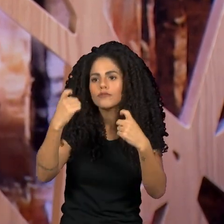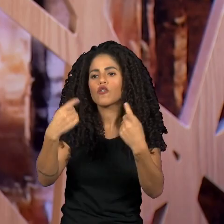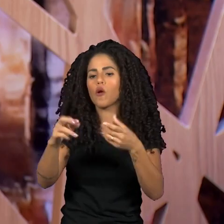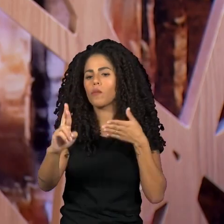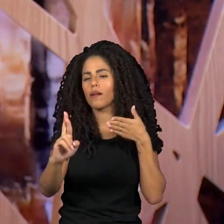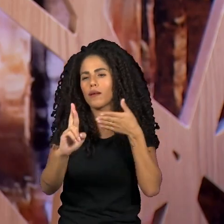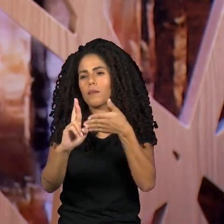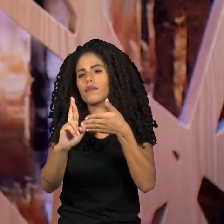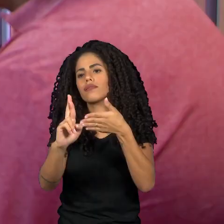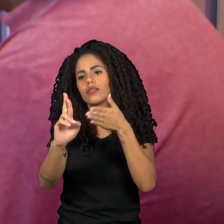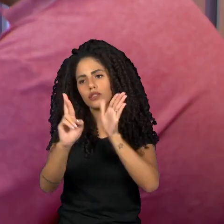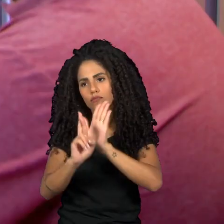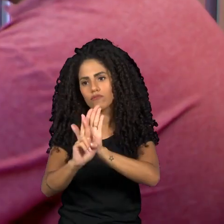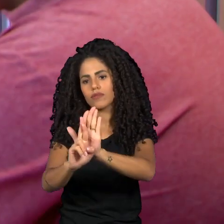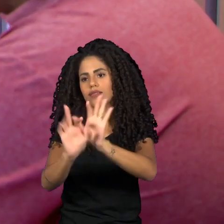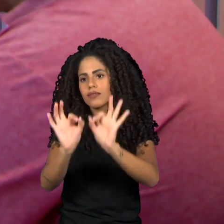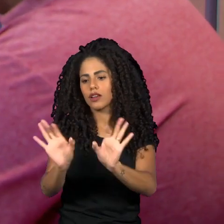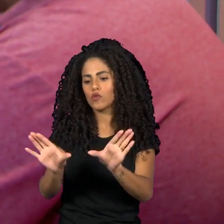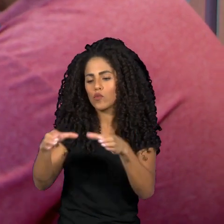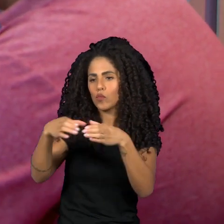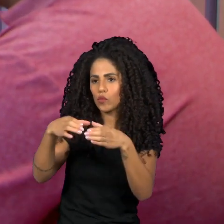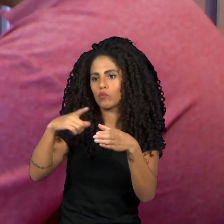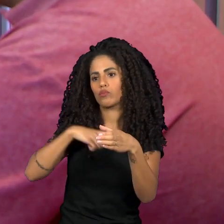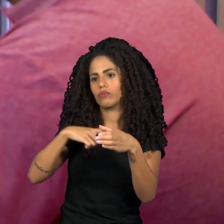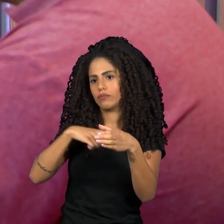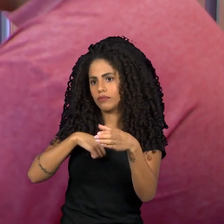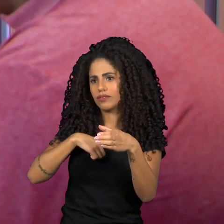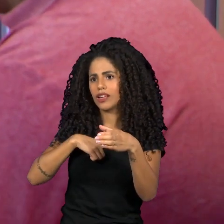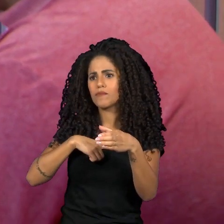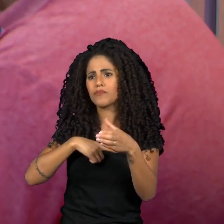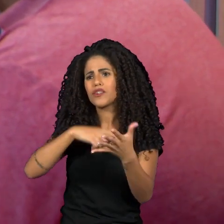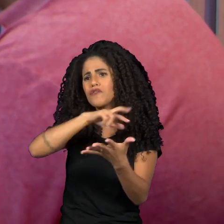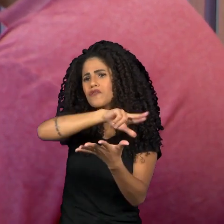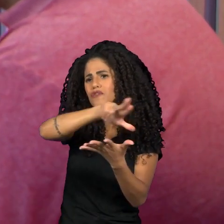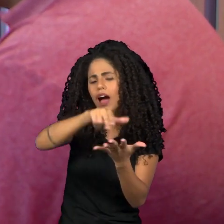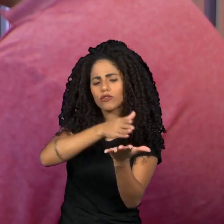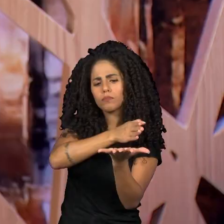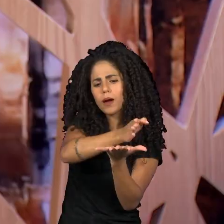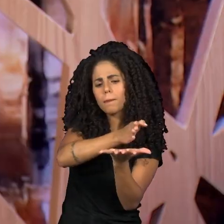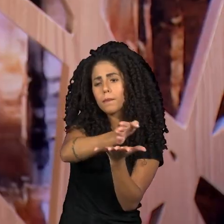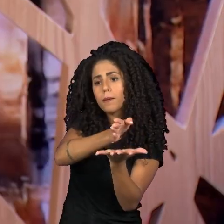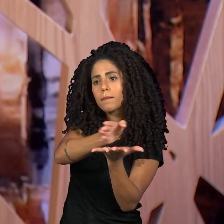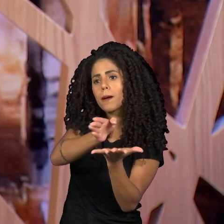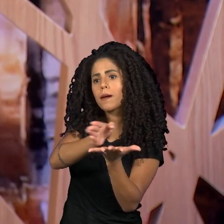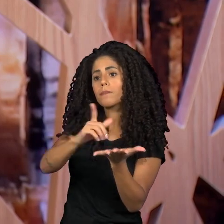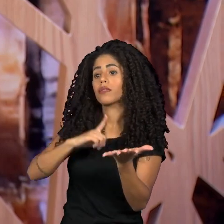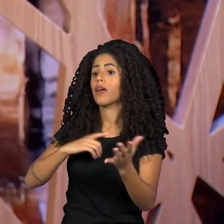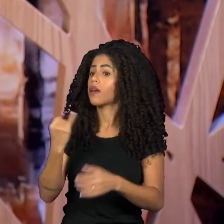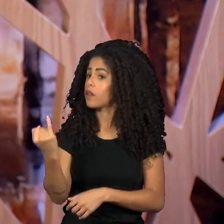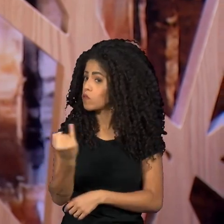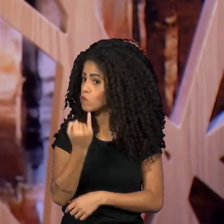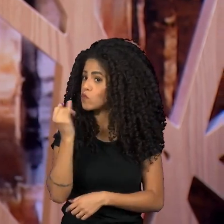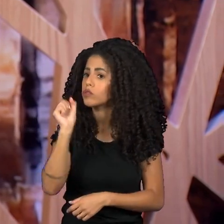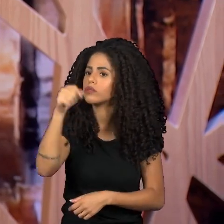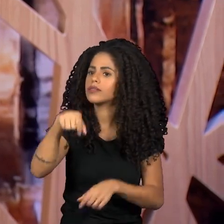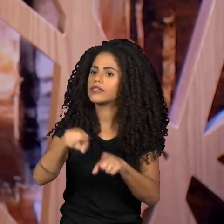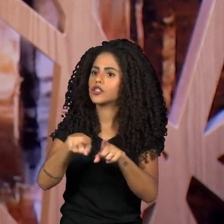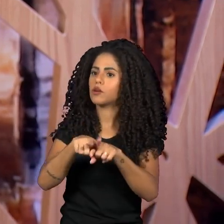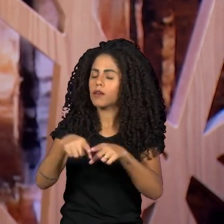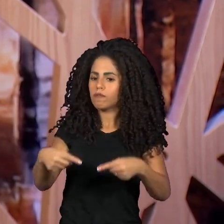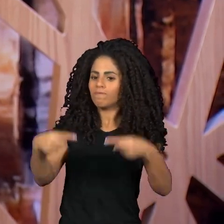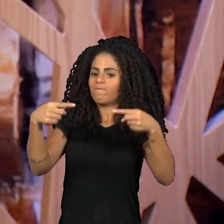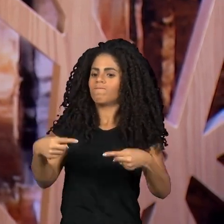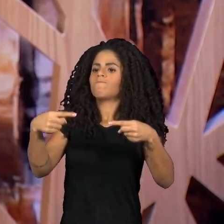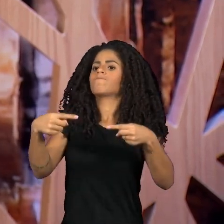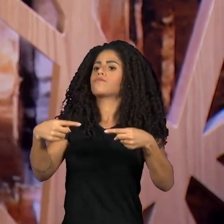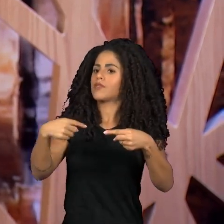traz a ideia da representação coletiva, né, de vários segmentos. Então acho que isso é muito importante e é desafiador porque toda